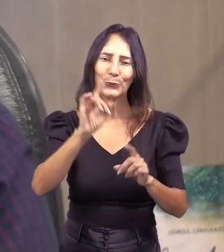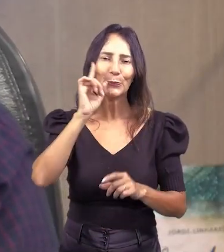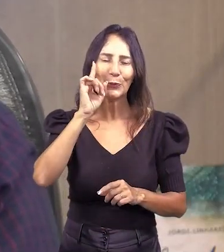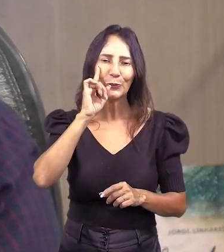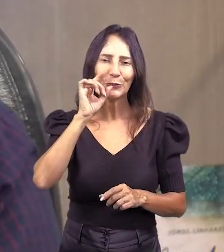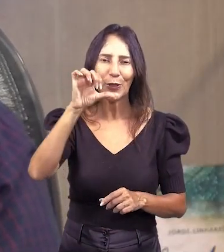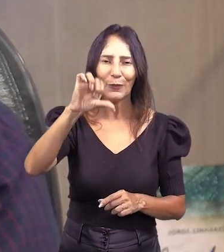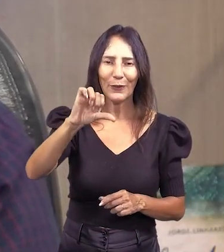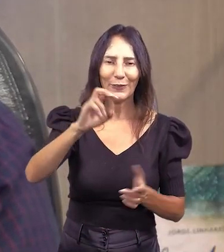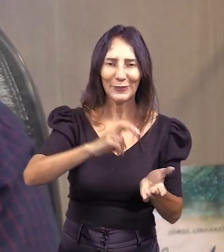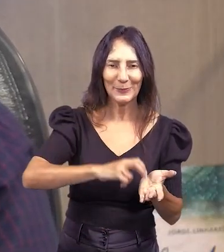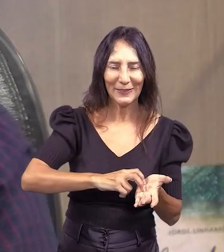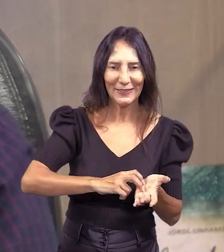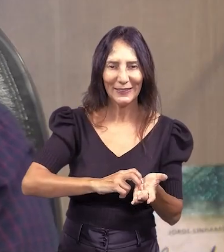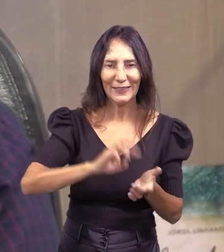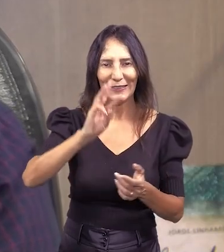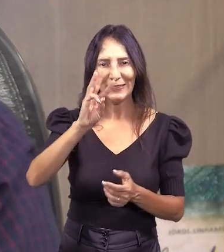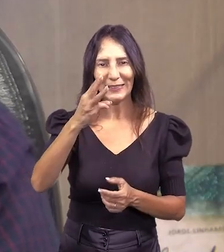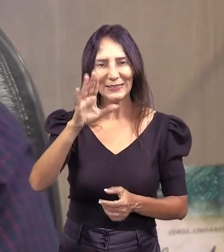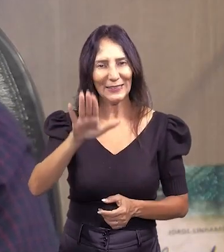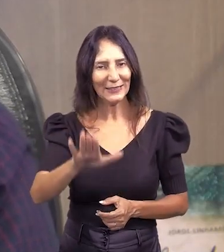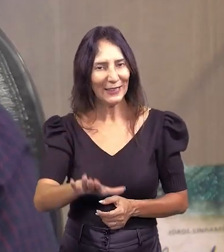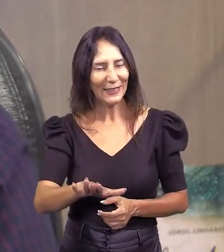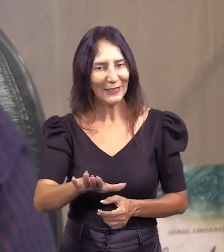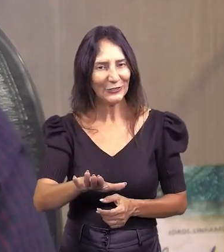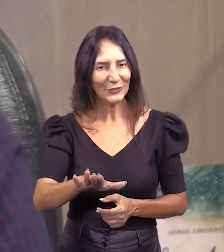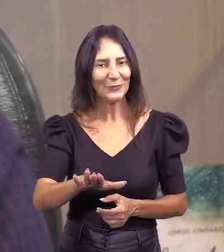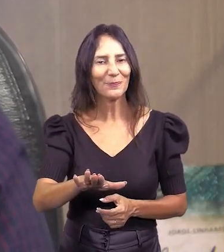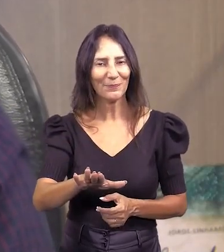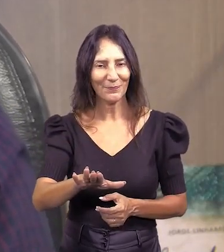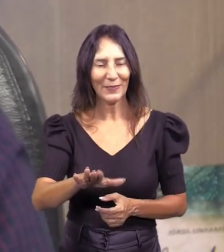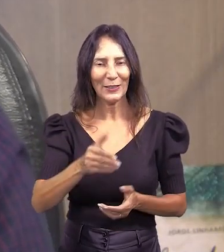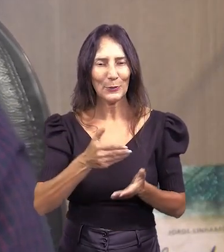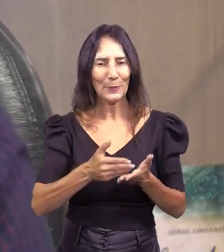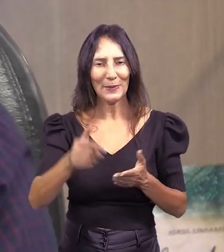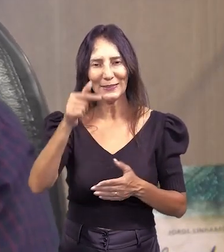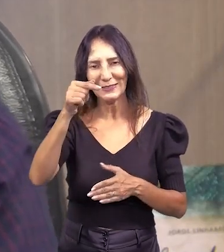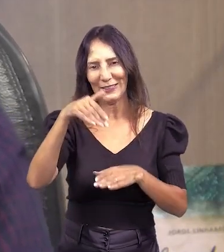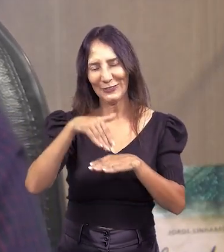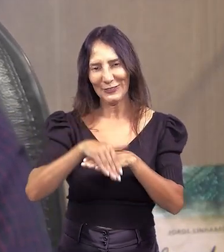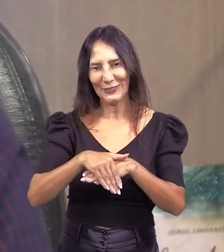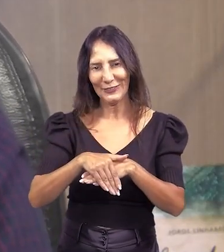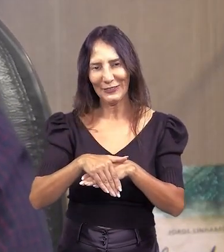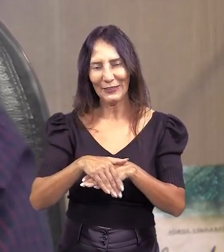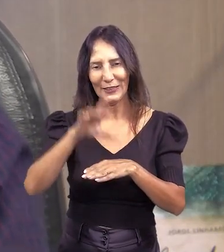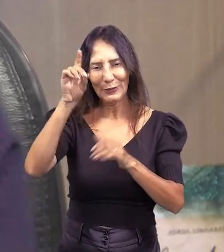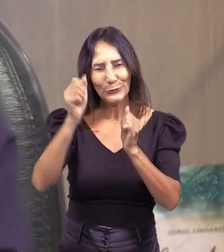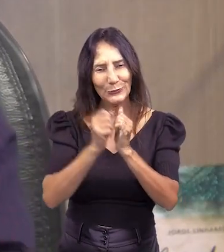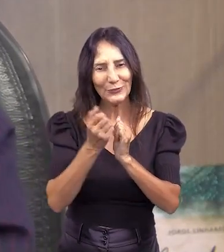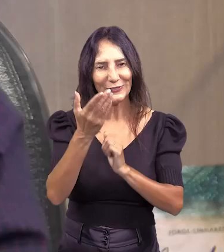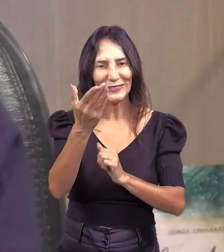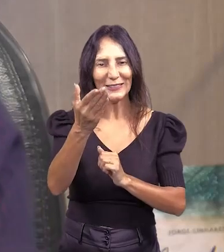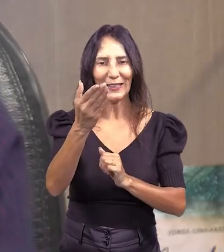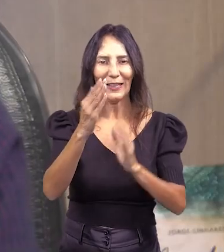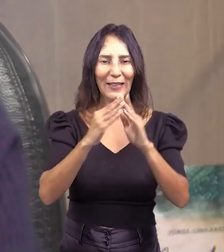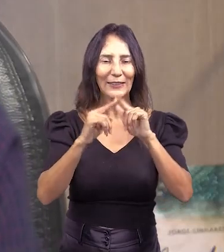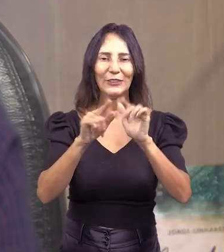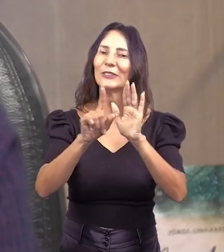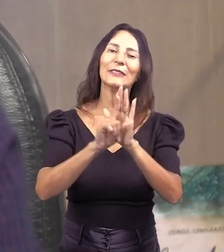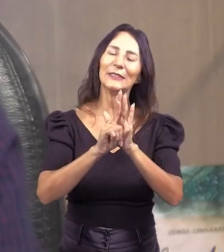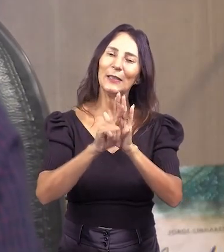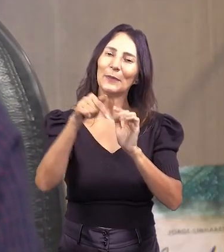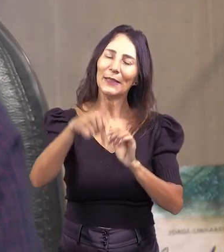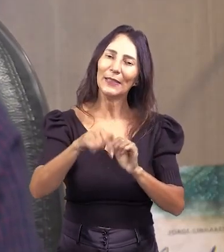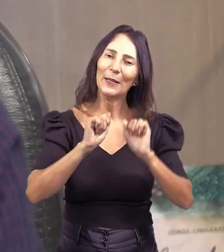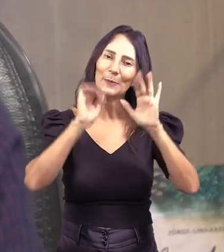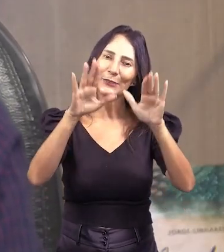temos cultos todos os dias às 9 da manhã, às 15 horas e a partir das 19 horas. Fique com Deus. A